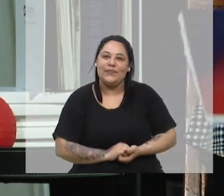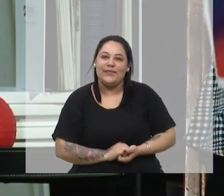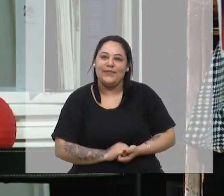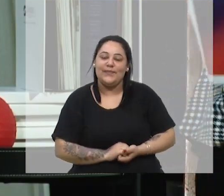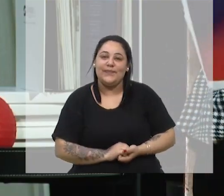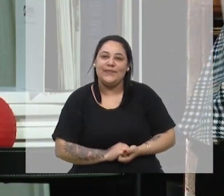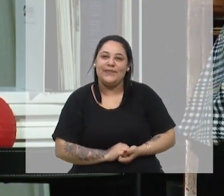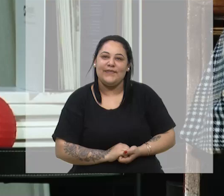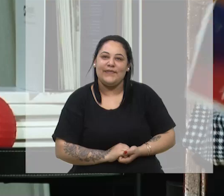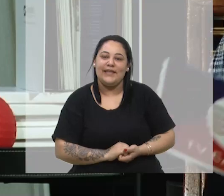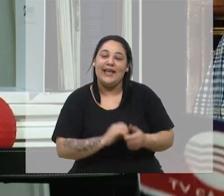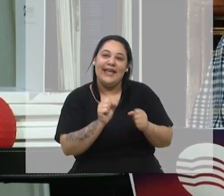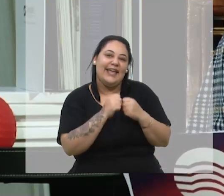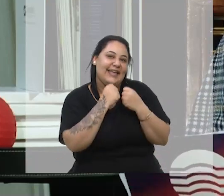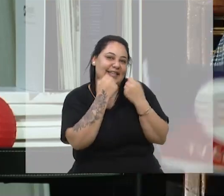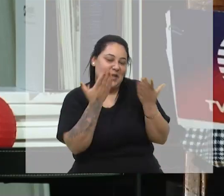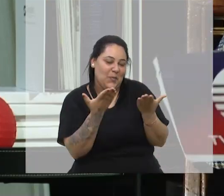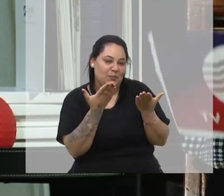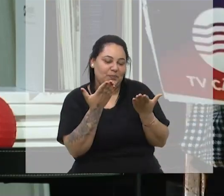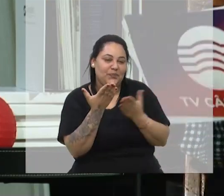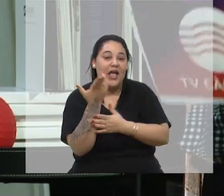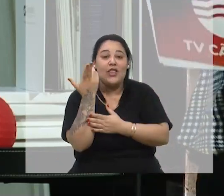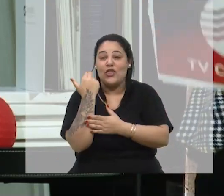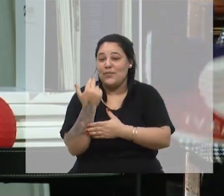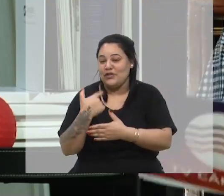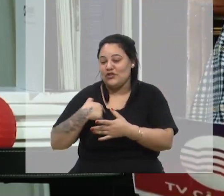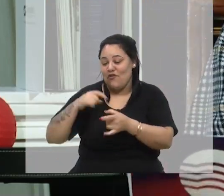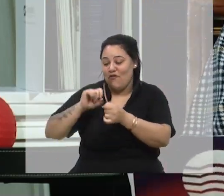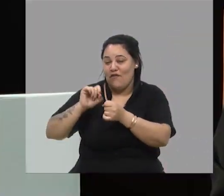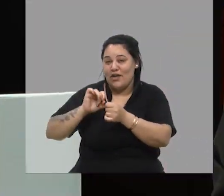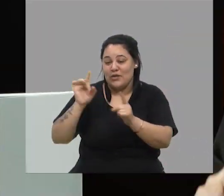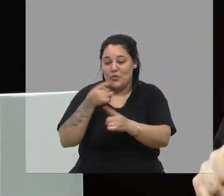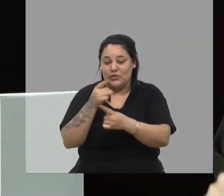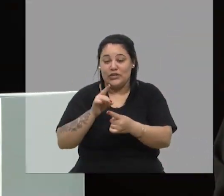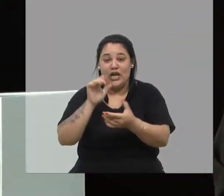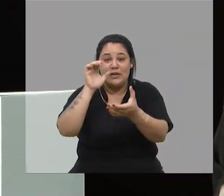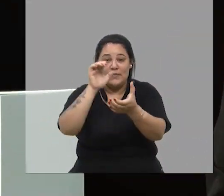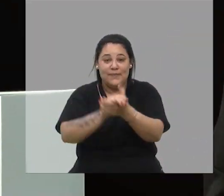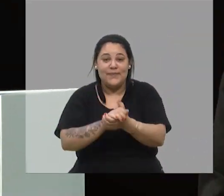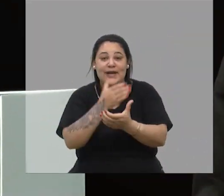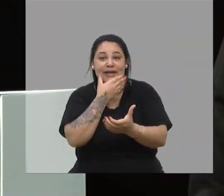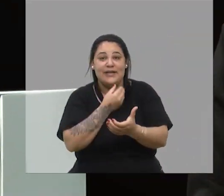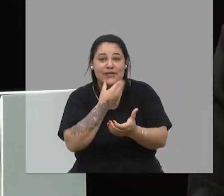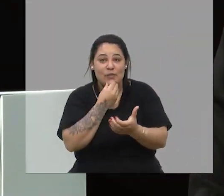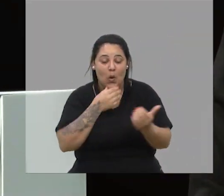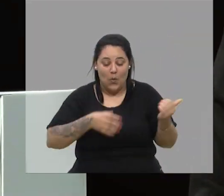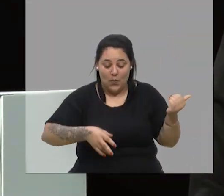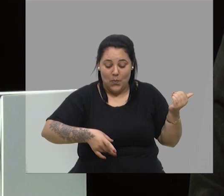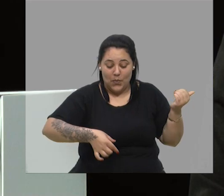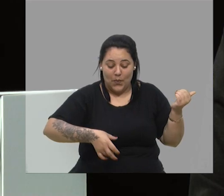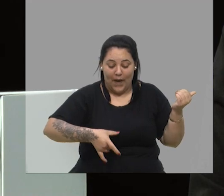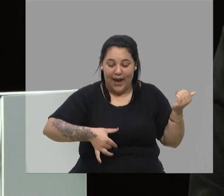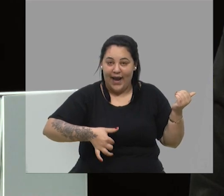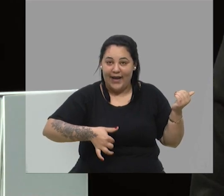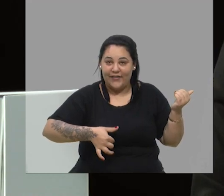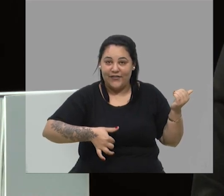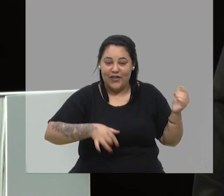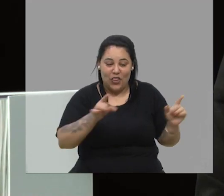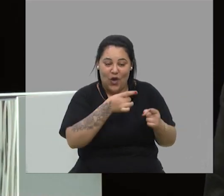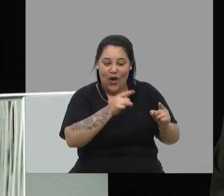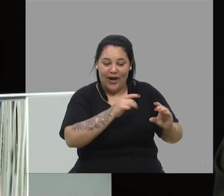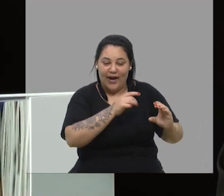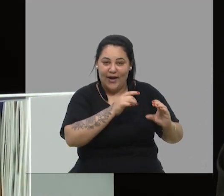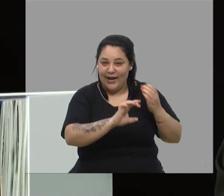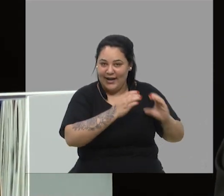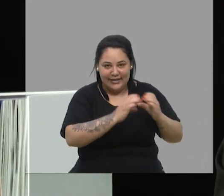e contar como é que tu se inspirou para esse, antes de cantar, né? Como é que tu se inspirou para esse jingle? Então, olha só. Normalmente eu faço as